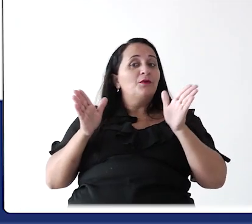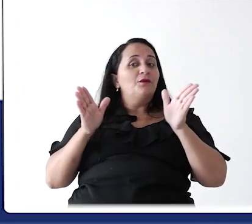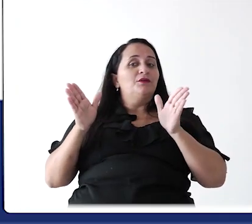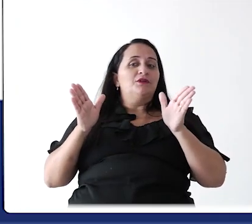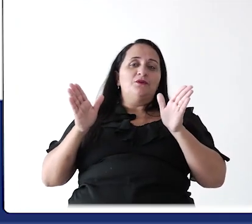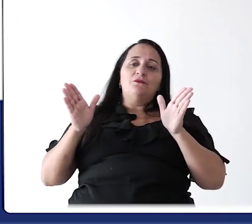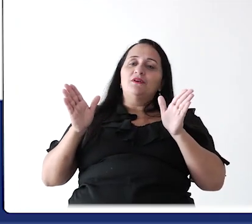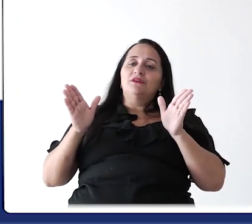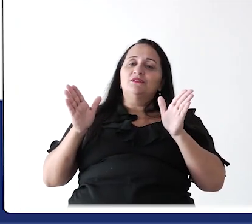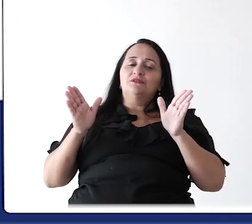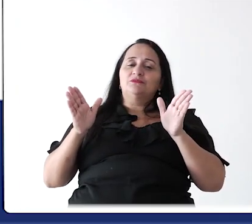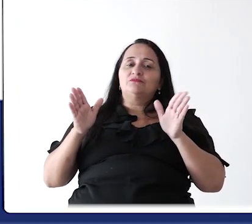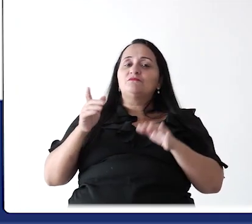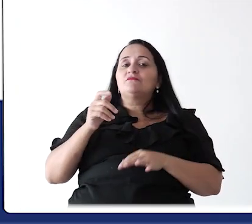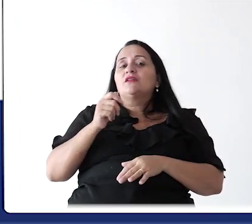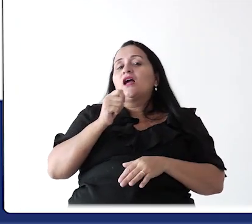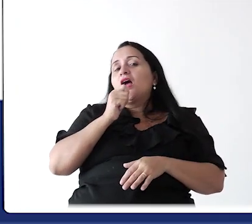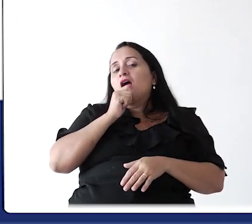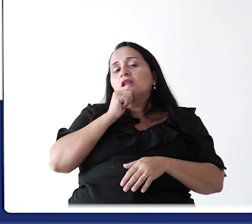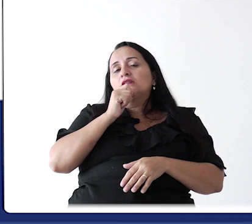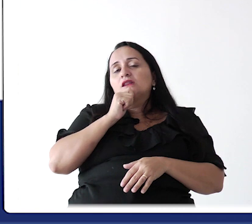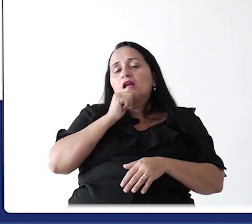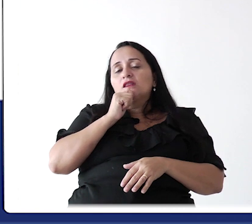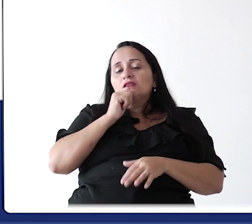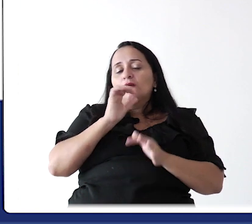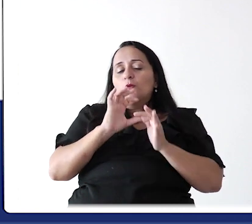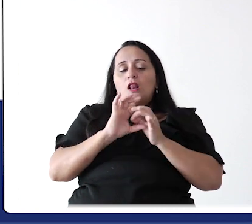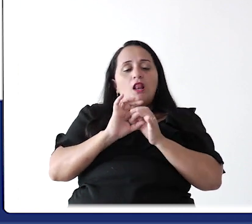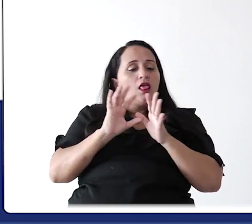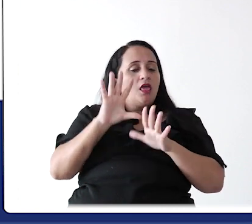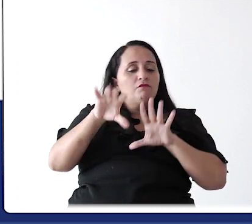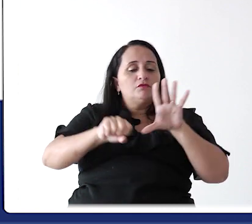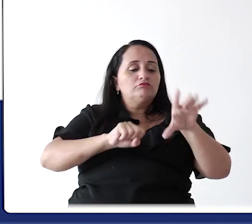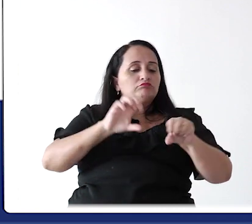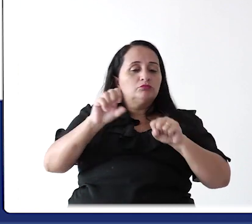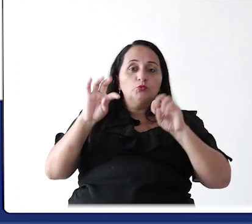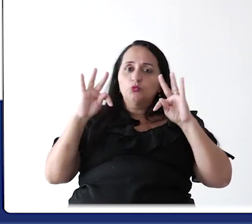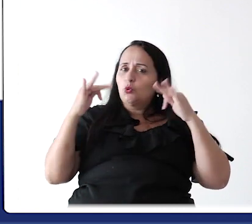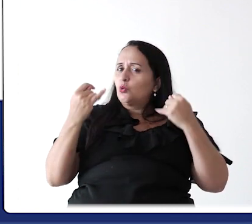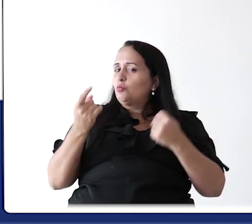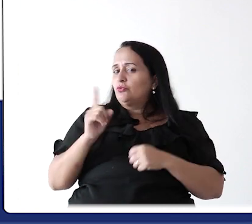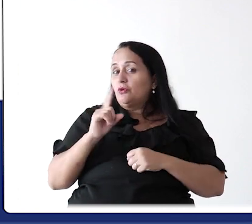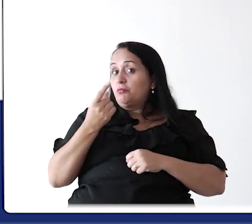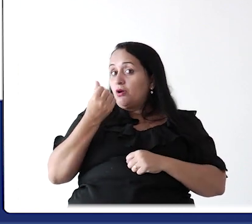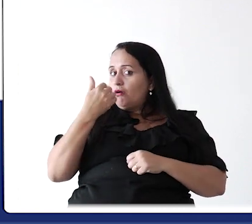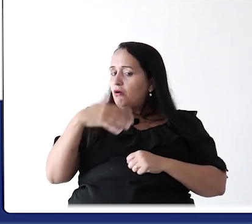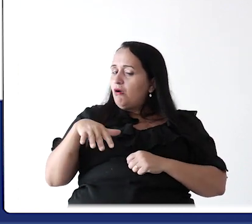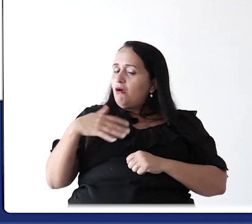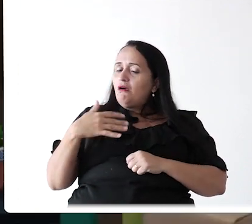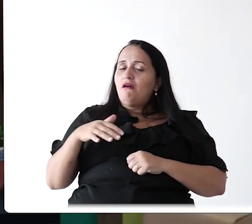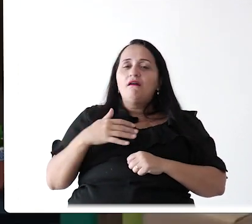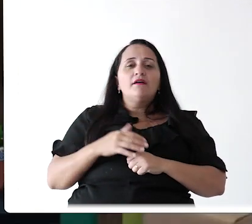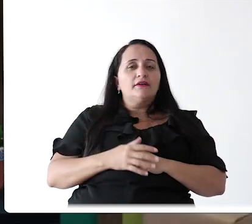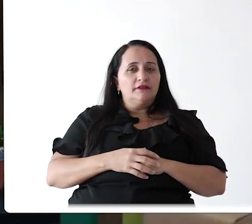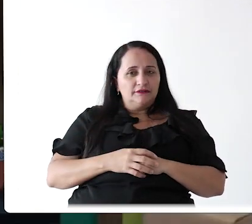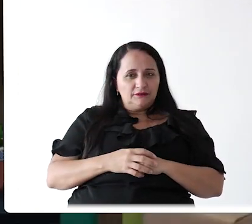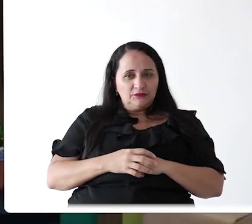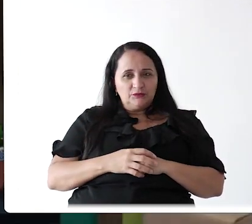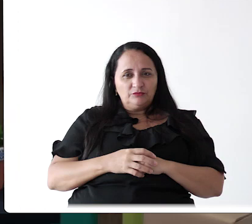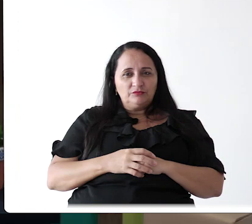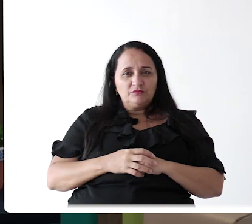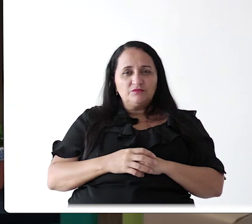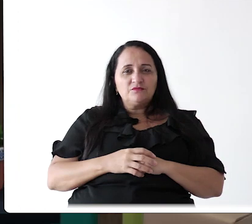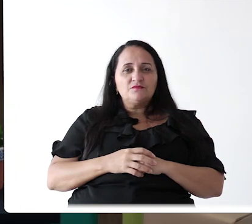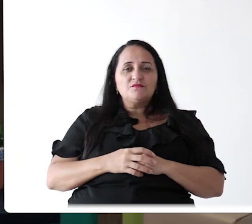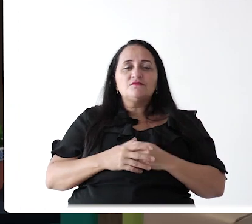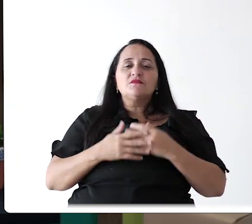enquanto, olha lá destacado no texto, por enquanto elas não estão disponíveis para todo mundo porque elas são caríssimas. Porém, na primeira linha,